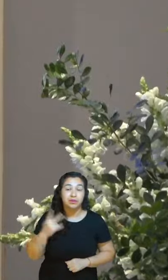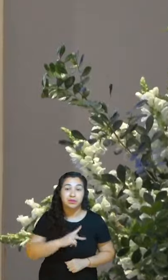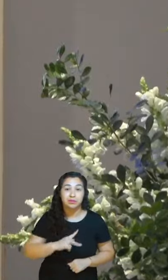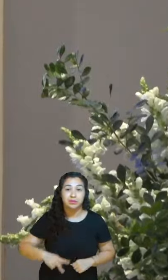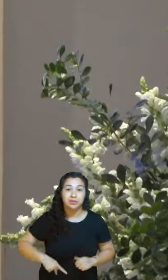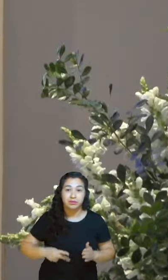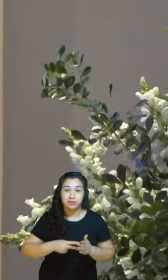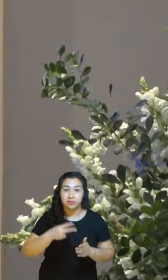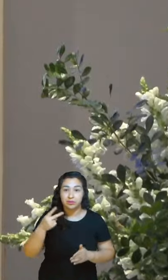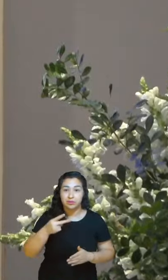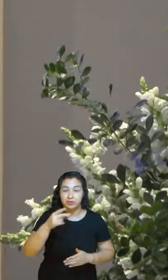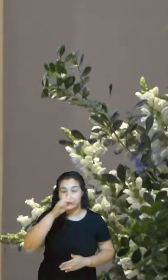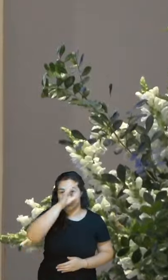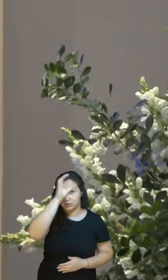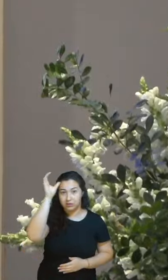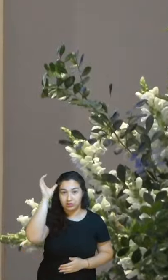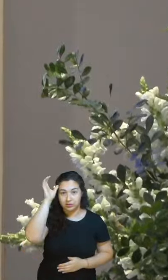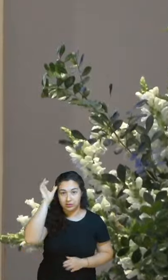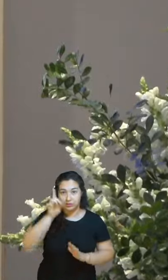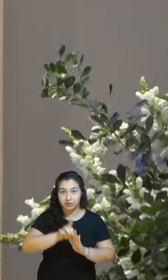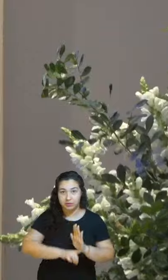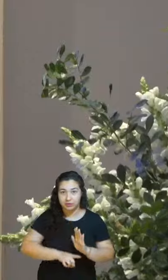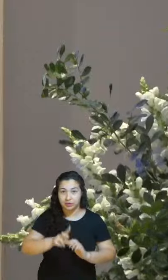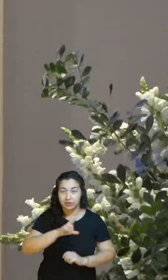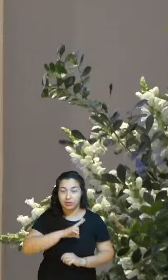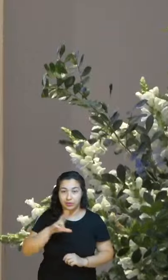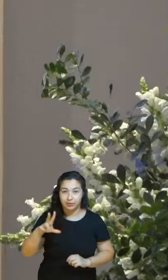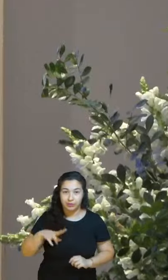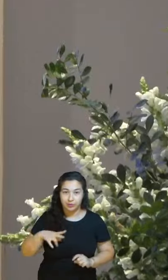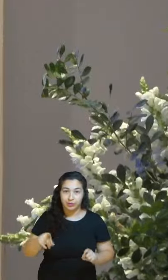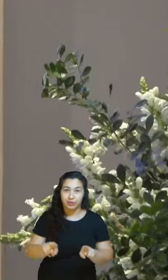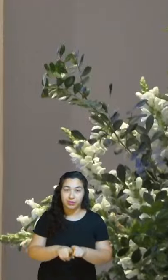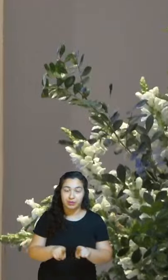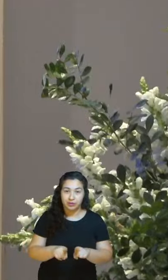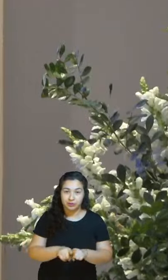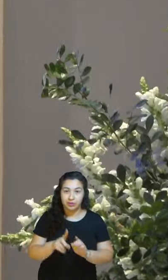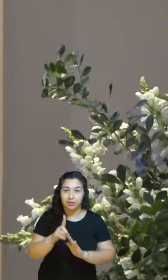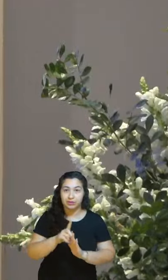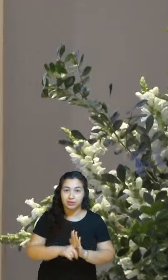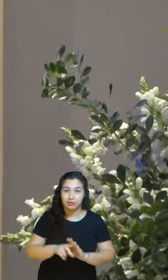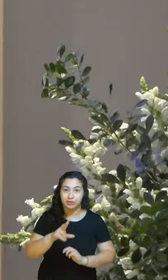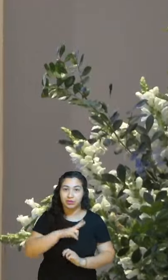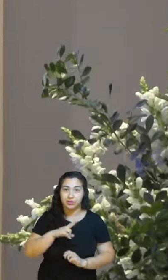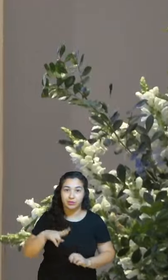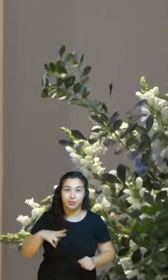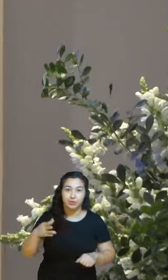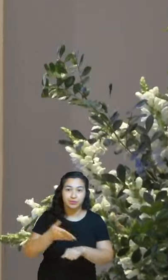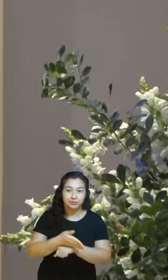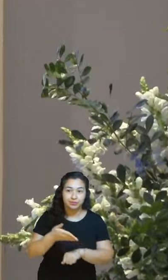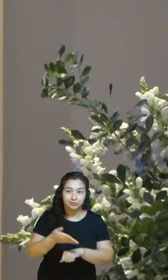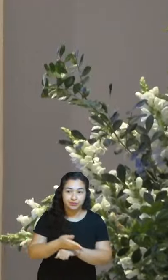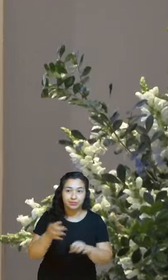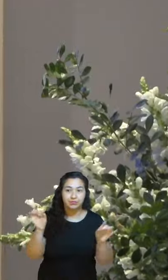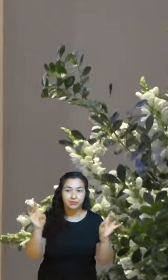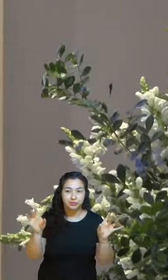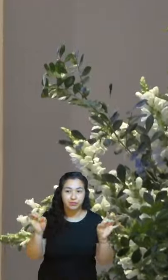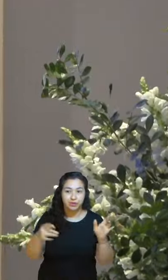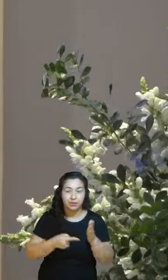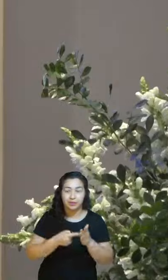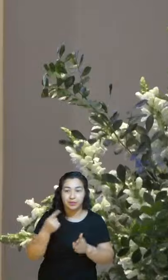Câmara de direito público ex presidente do CPO de grupo de câmara de direito público membro do órgão especial primeiro